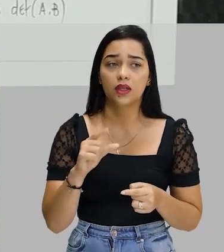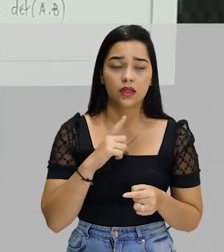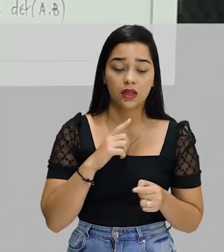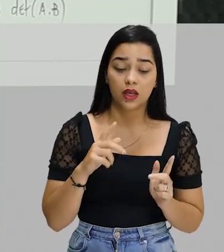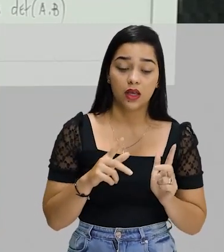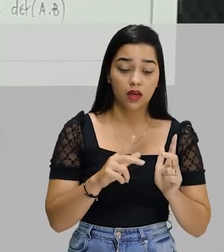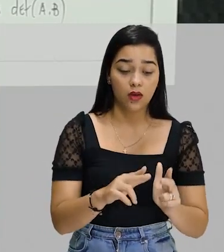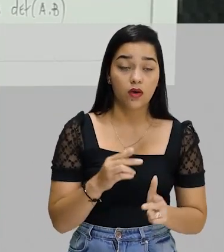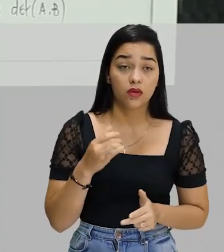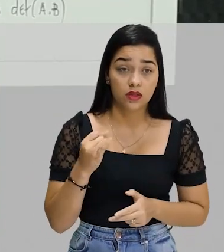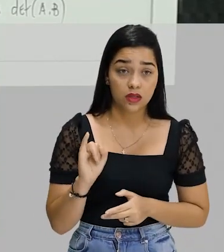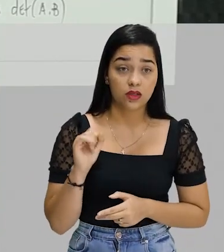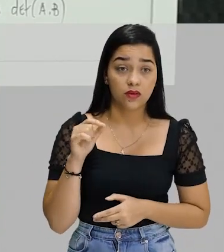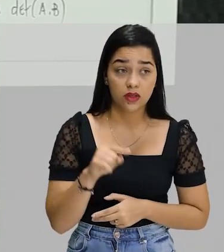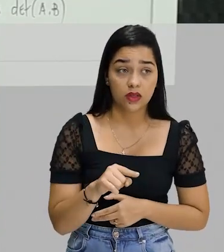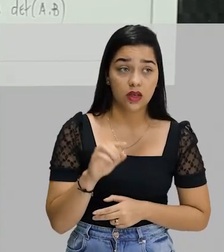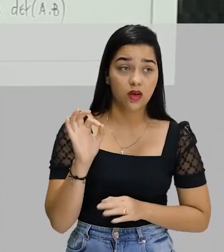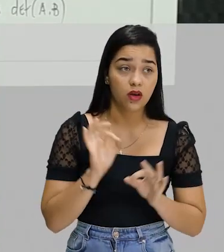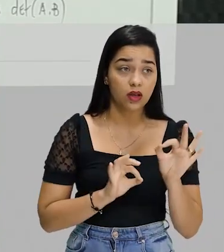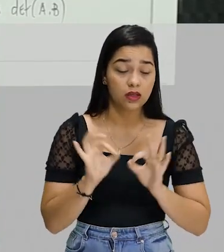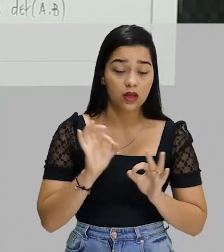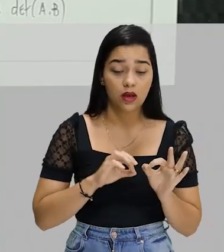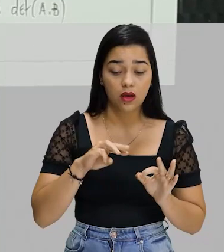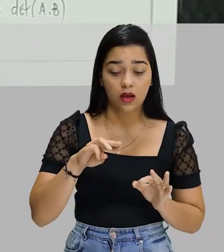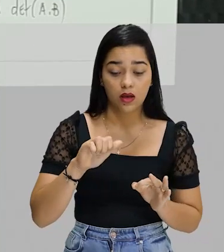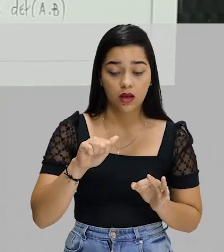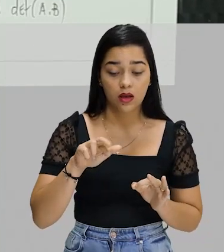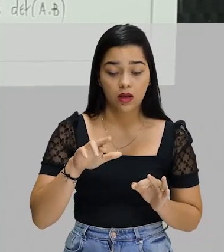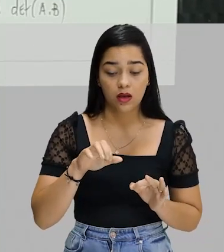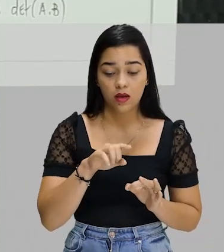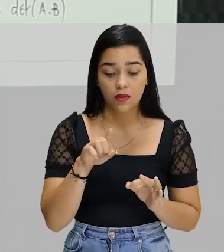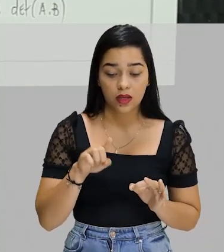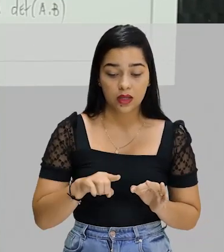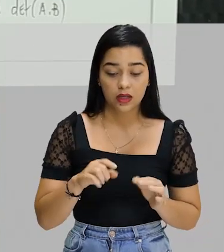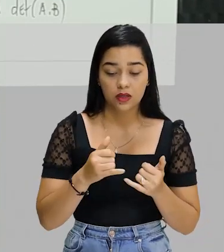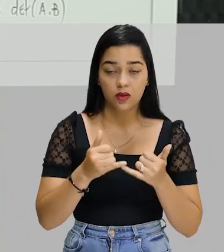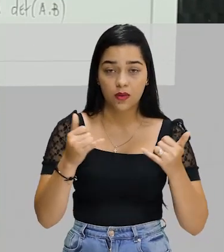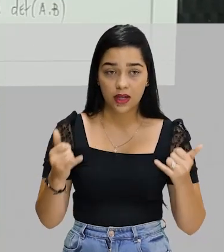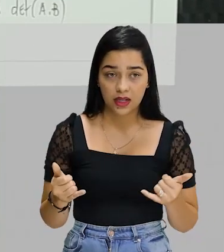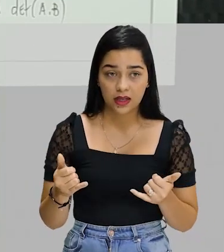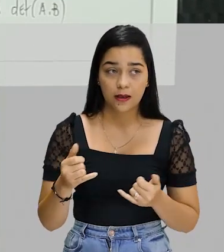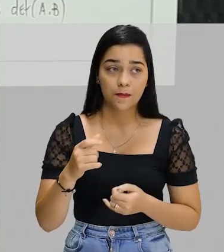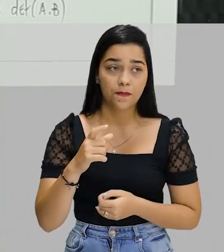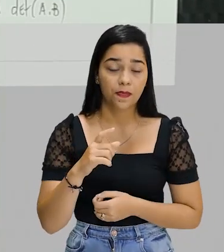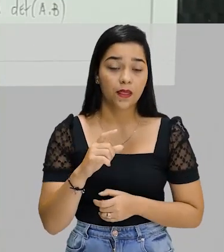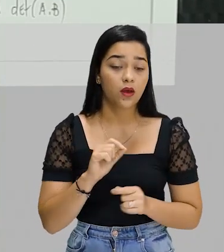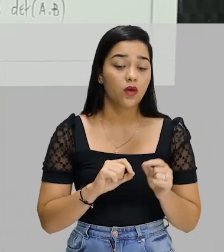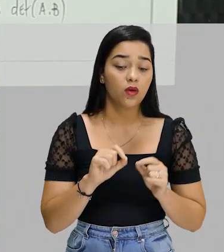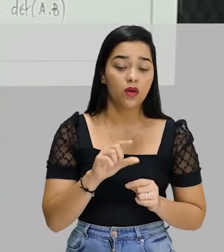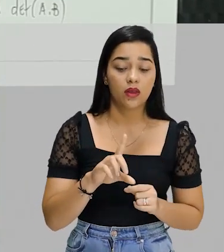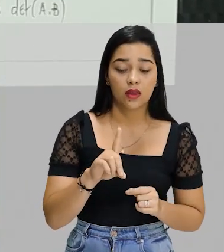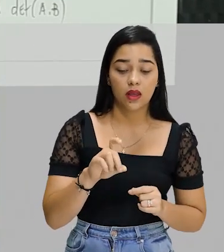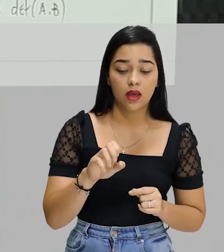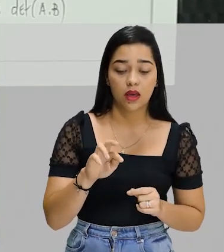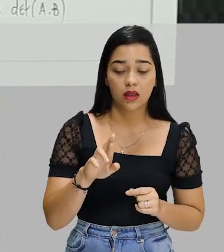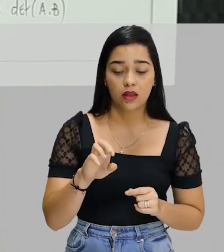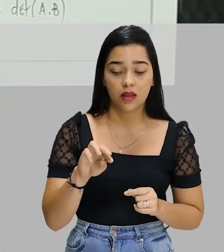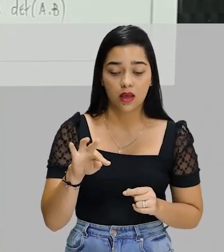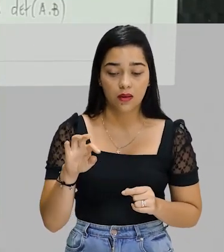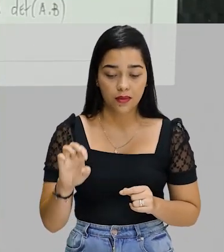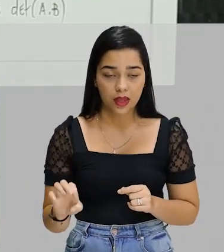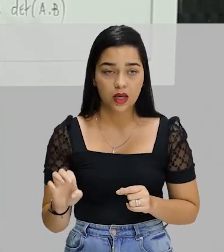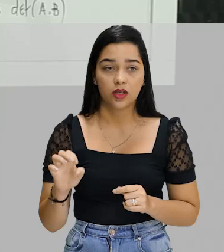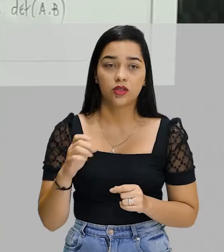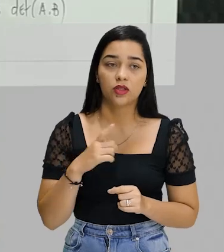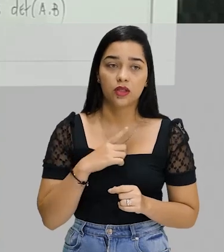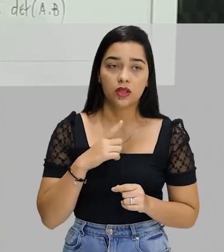aqui igual? Se você montar uma matriz, uma linha, uma coluna, com a determinante, né, com